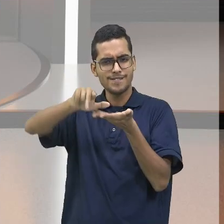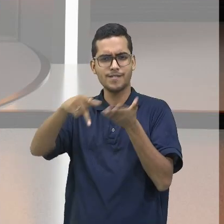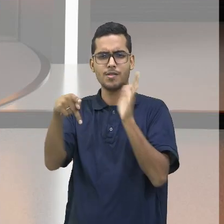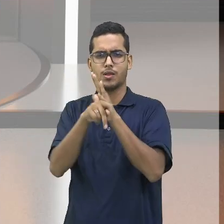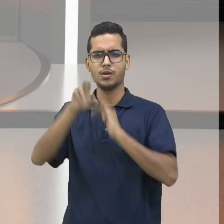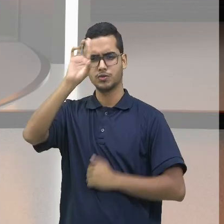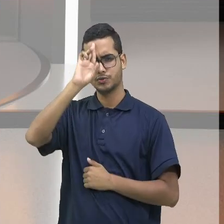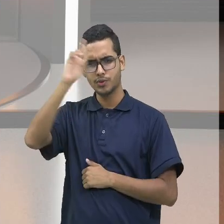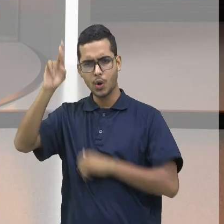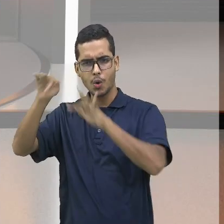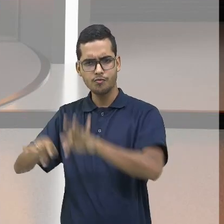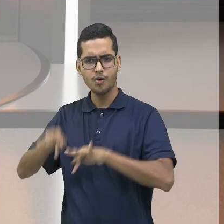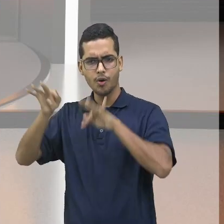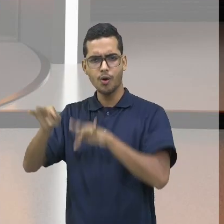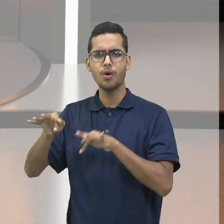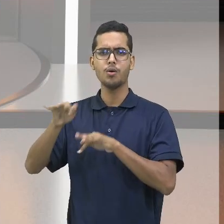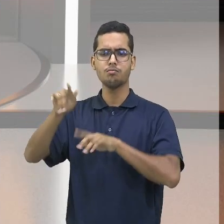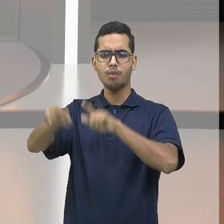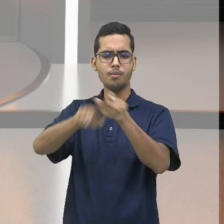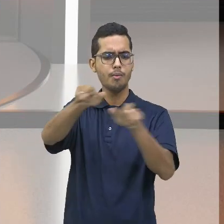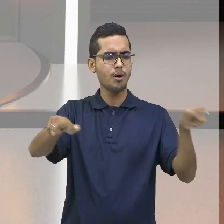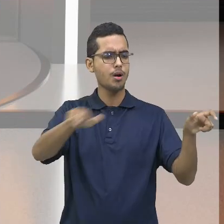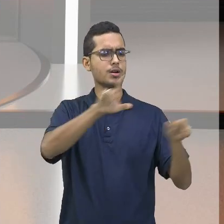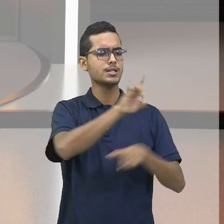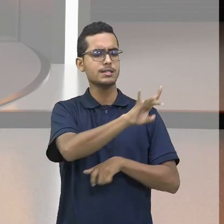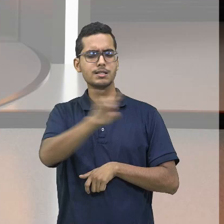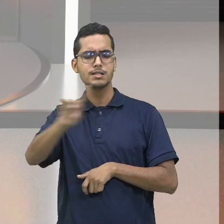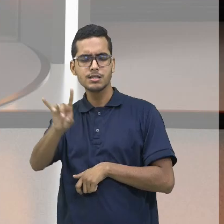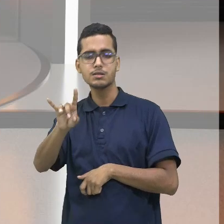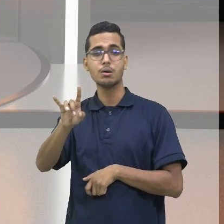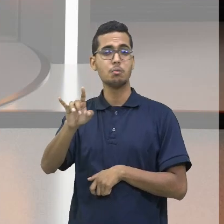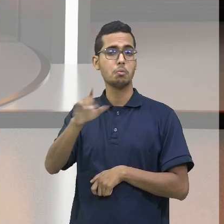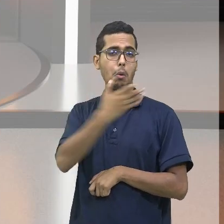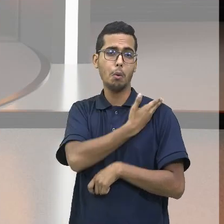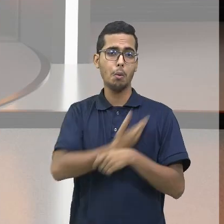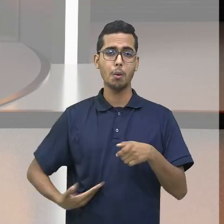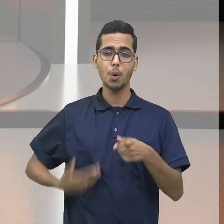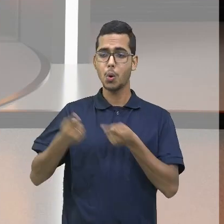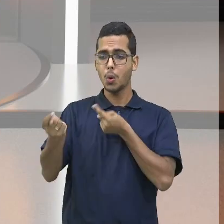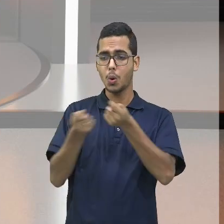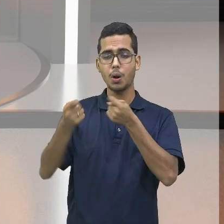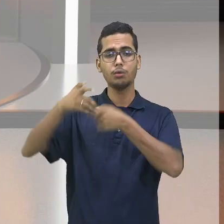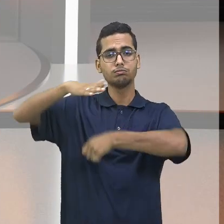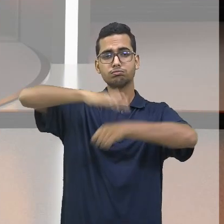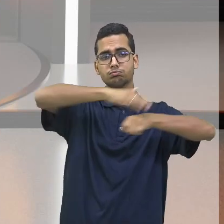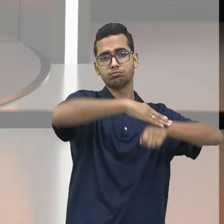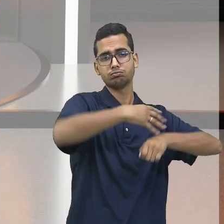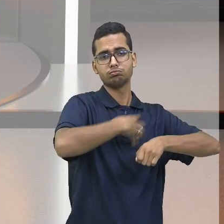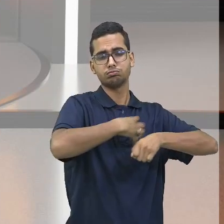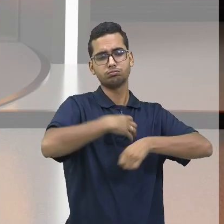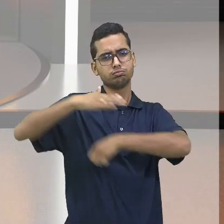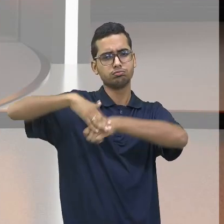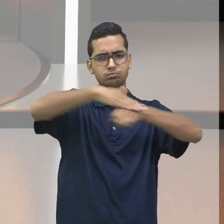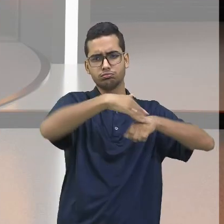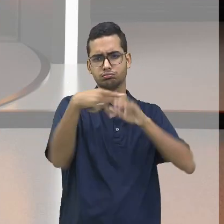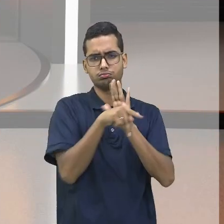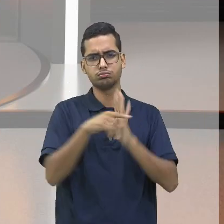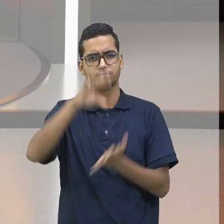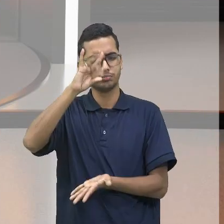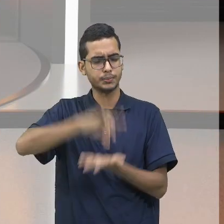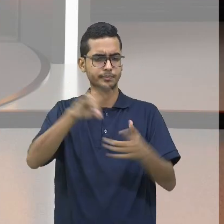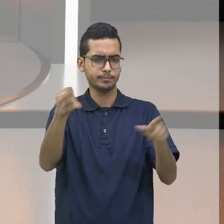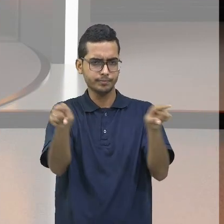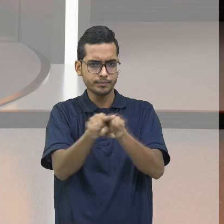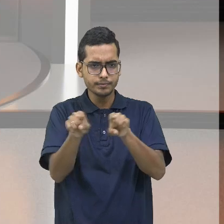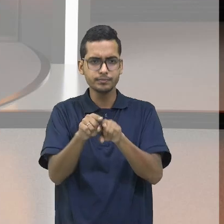senhores, né, e cada um governando o seu próprio território. E essa falta, né, de uma